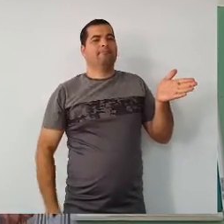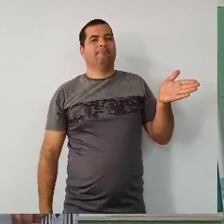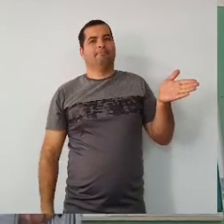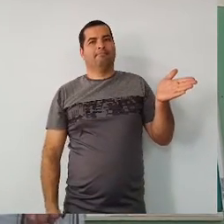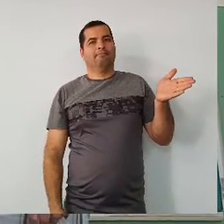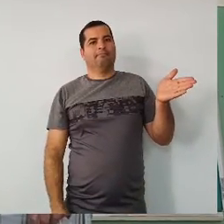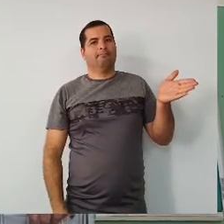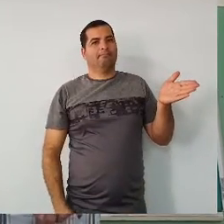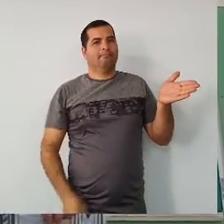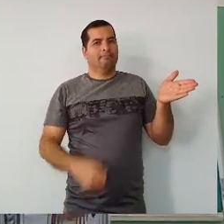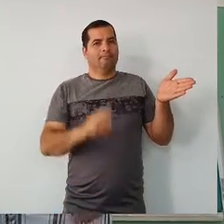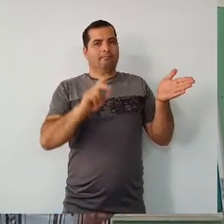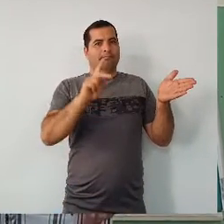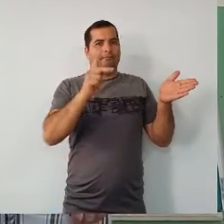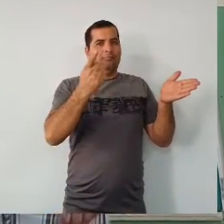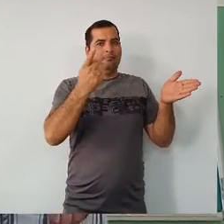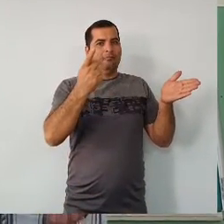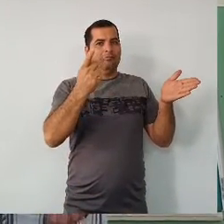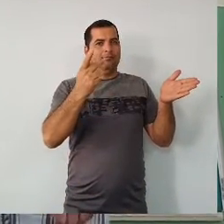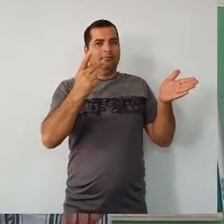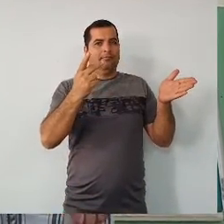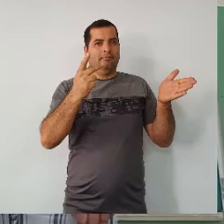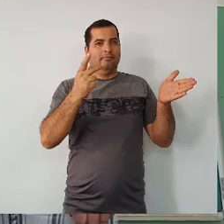Vamos juntos aqui, ó.